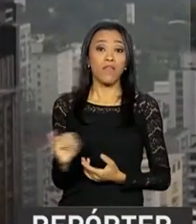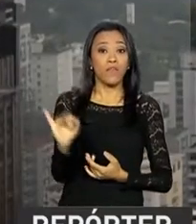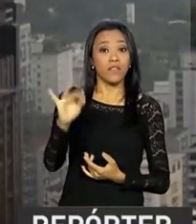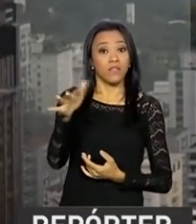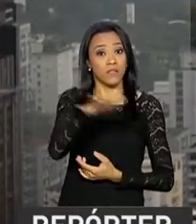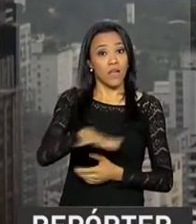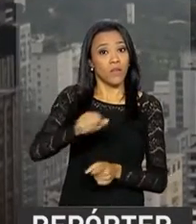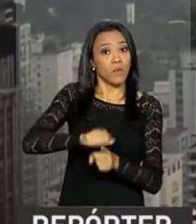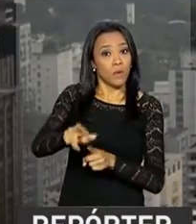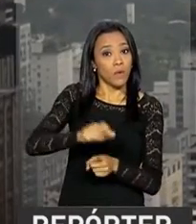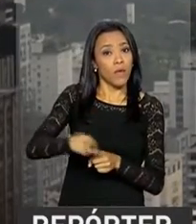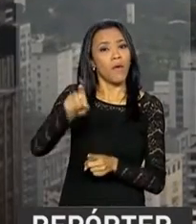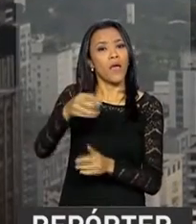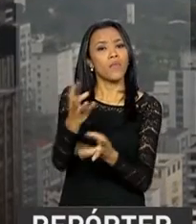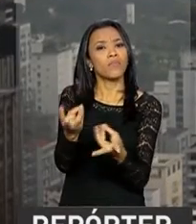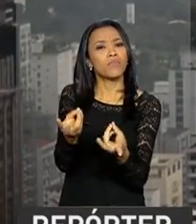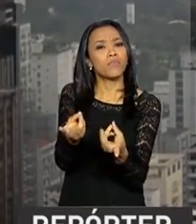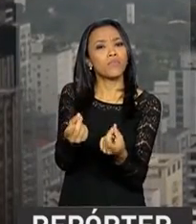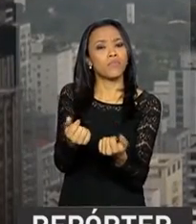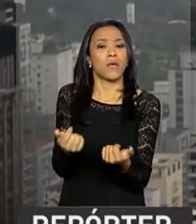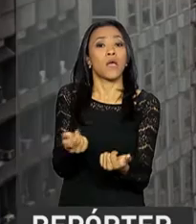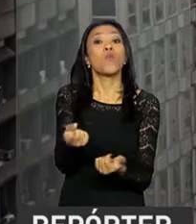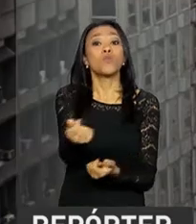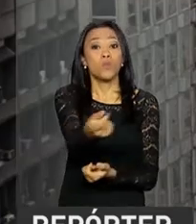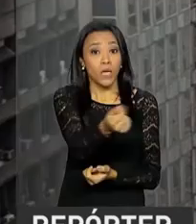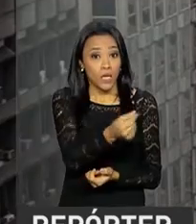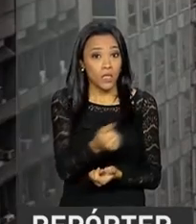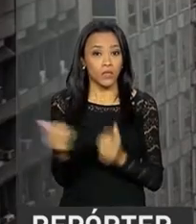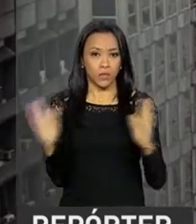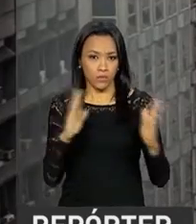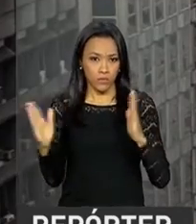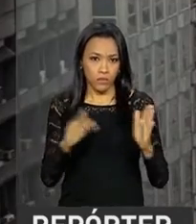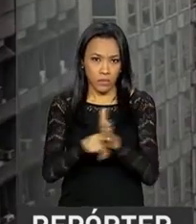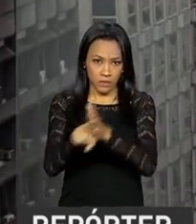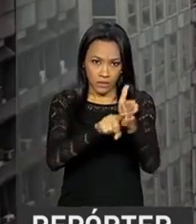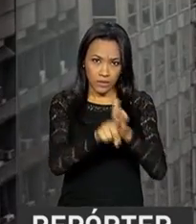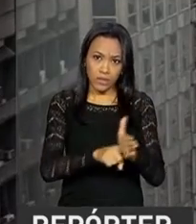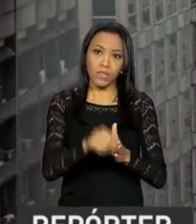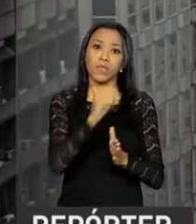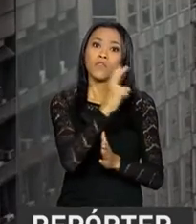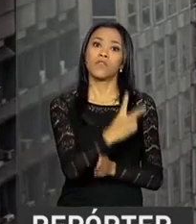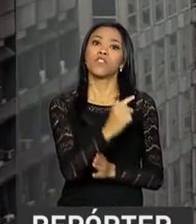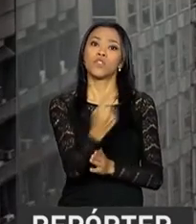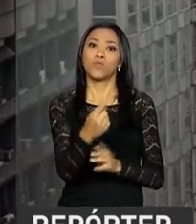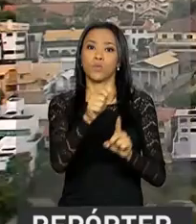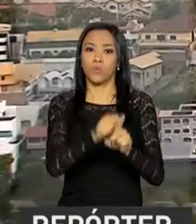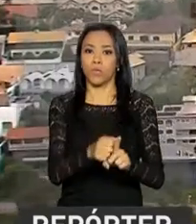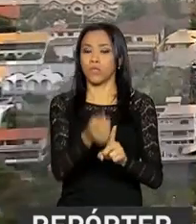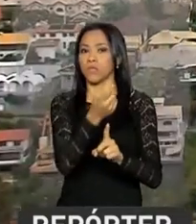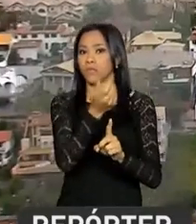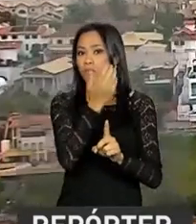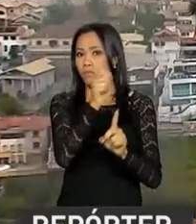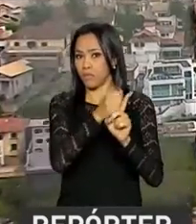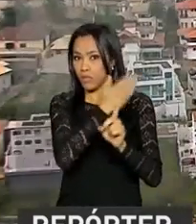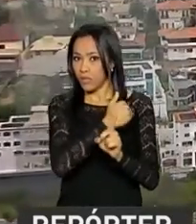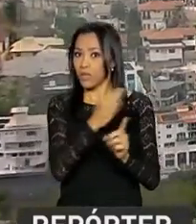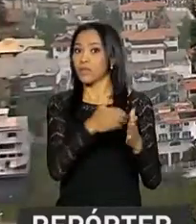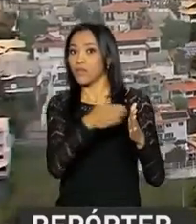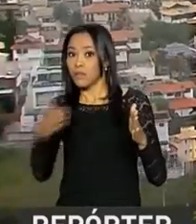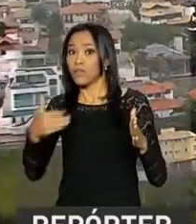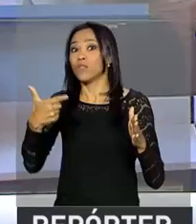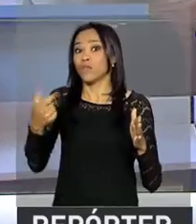calculada com base nos preços coletados entre os dias 21 do mês anterior e 20 do mês de